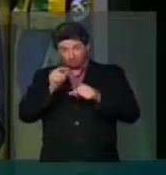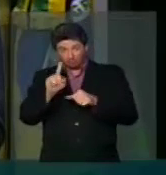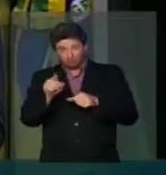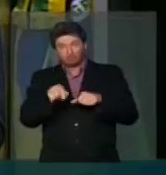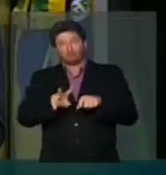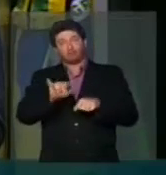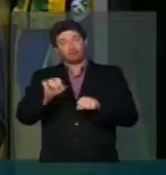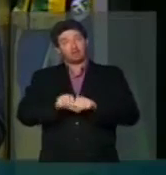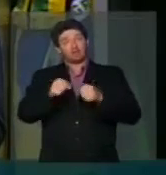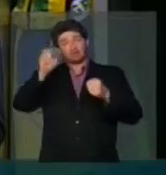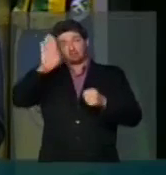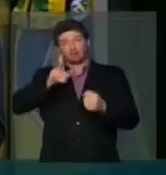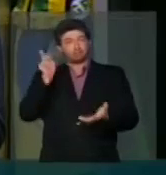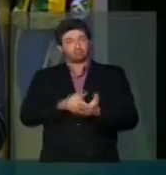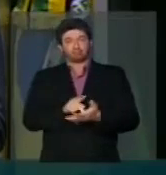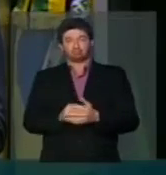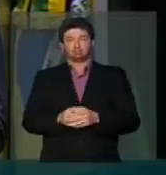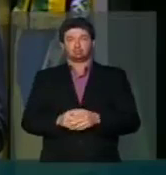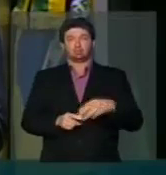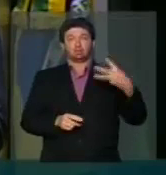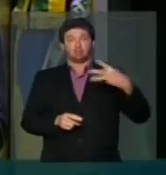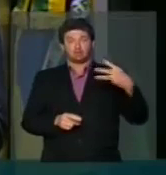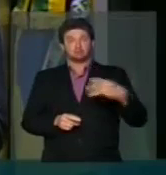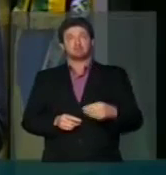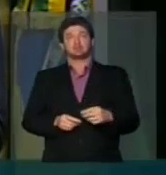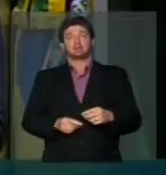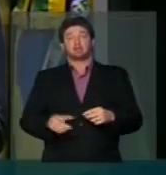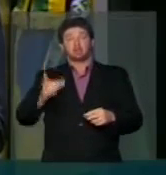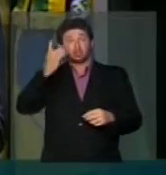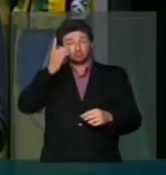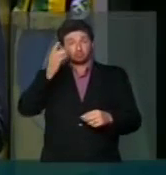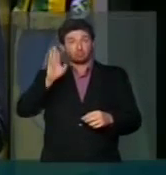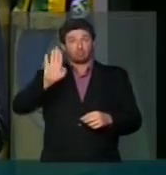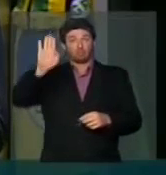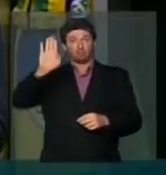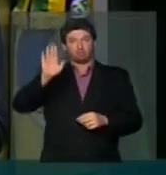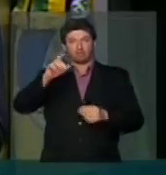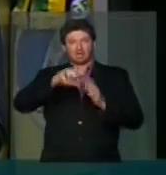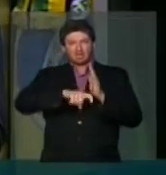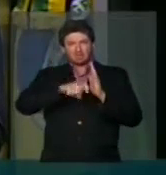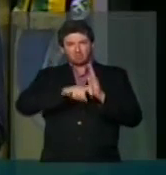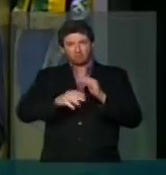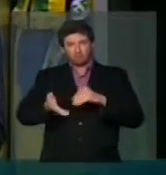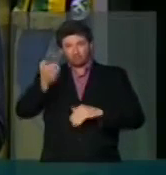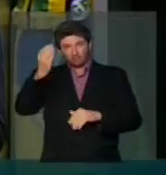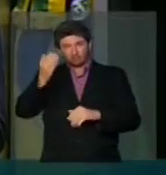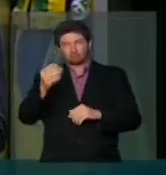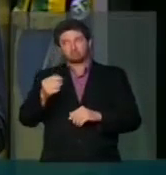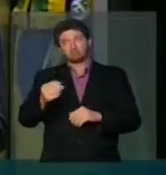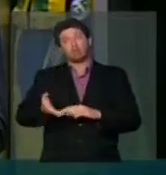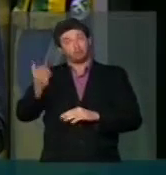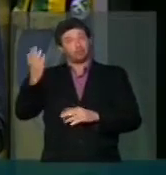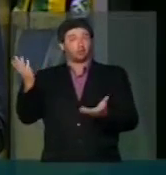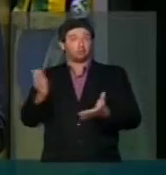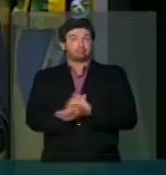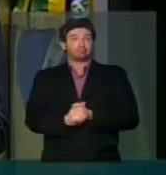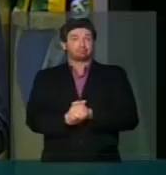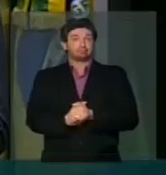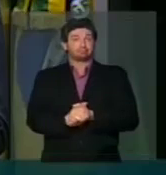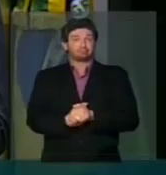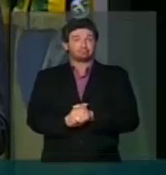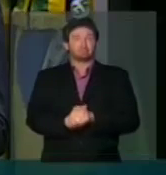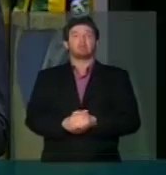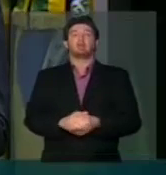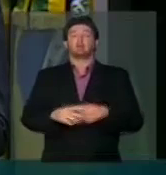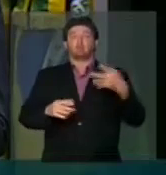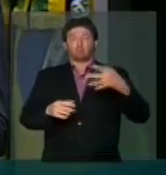pode afundar o Brasil de vez. Terceiro, Dilma prometeu não aumentar impostos. Aumentou. Quarto, Dilma